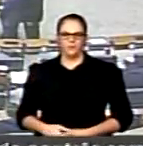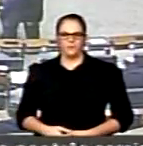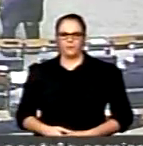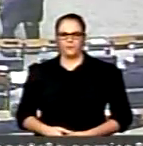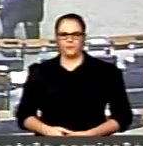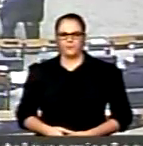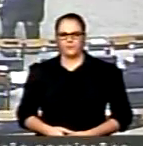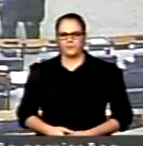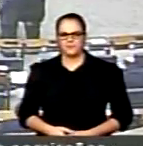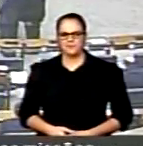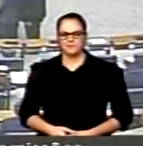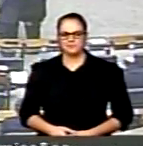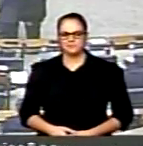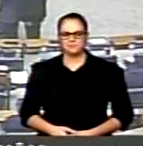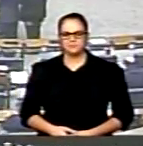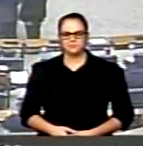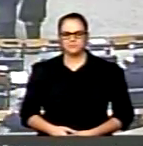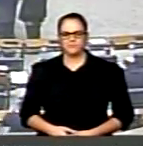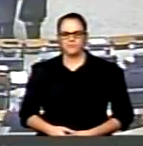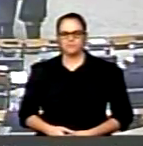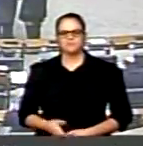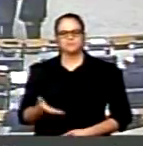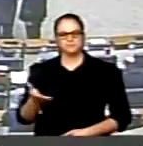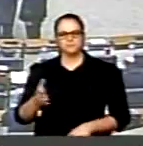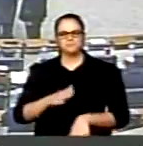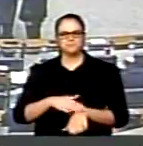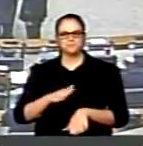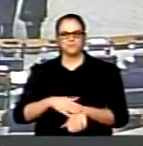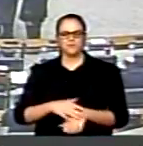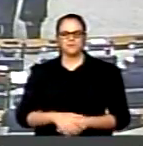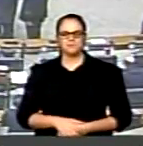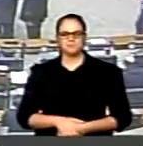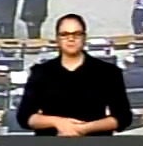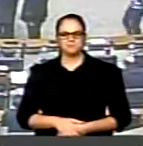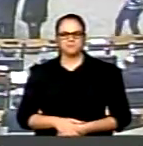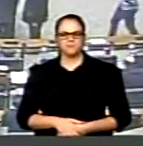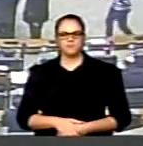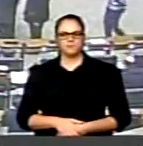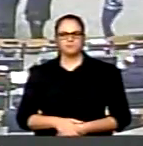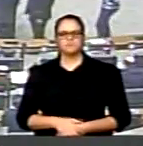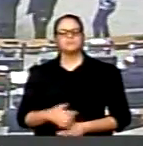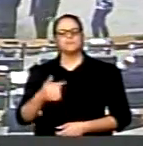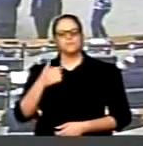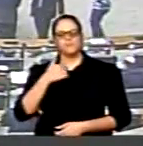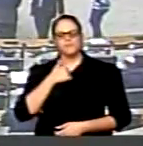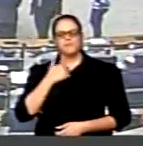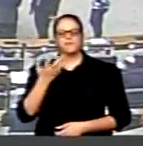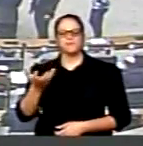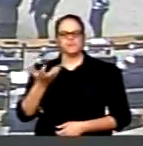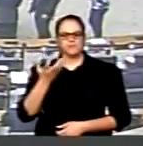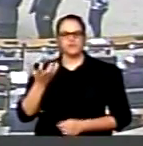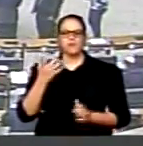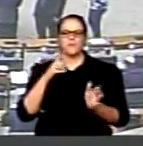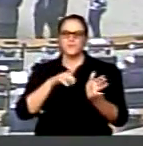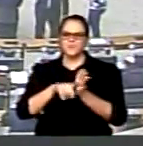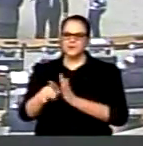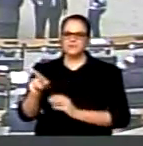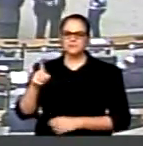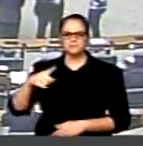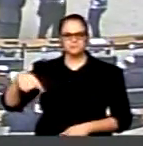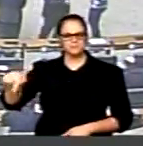Obrigado. Deputado Júlio. Obrigado, senhor presidente. Eu queria dirigir uma pergunta a esse plenário e ao líder do governo.